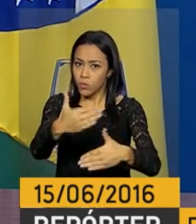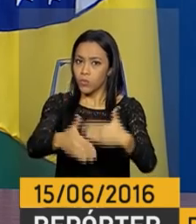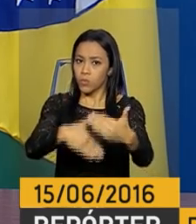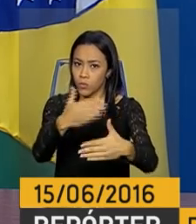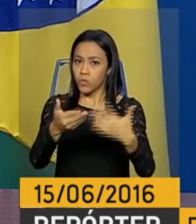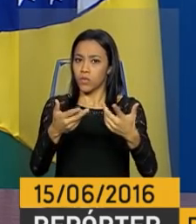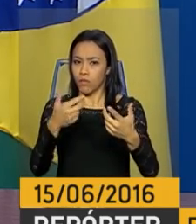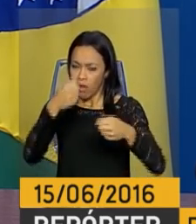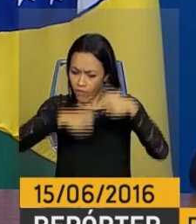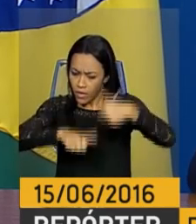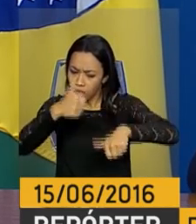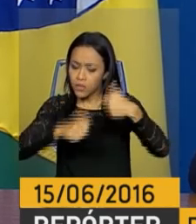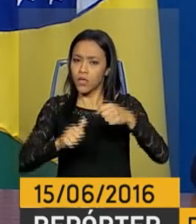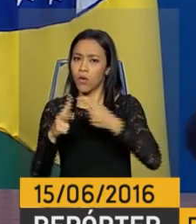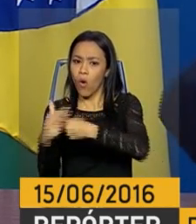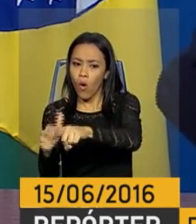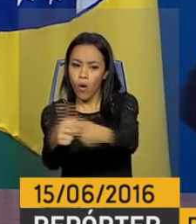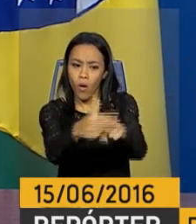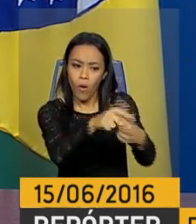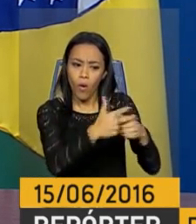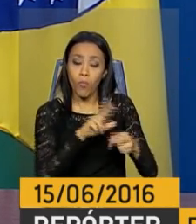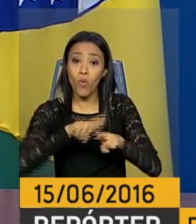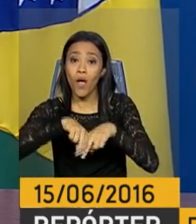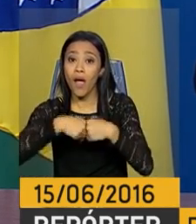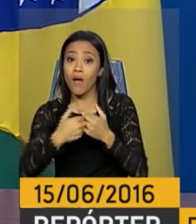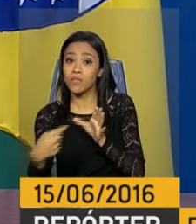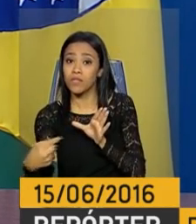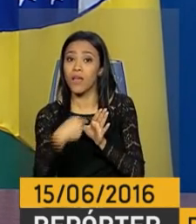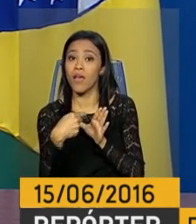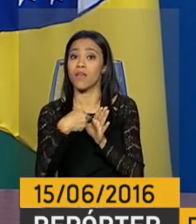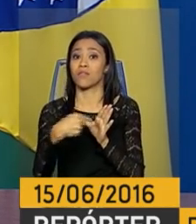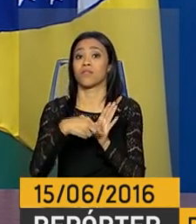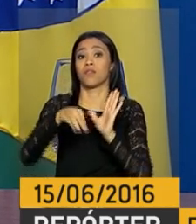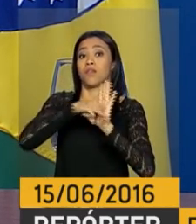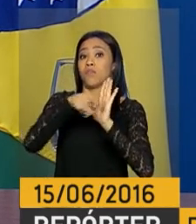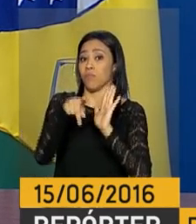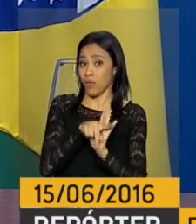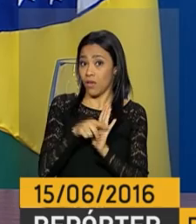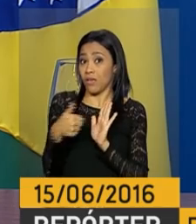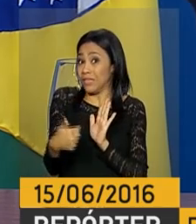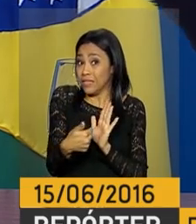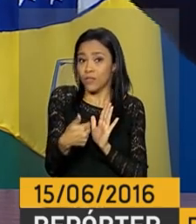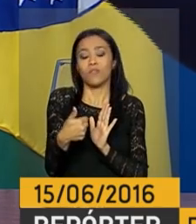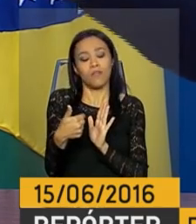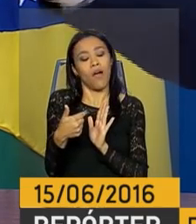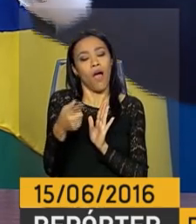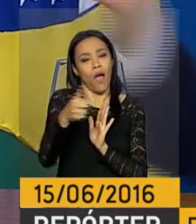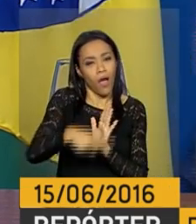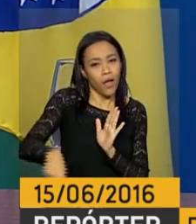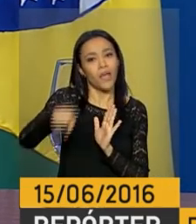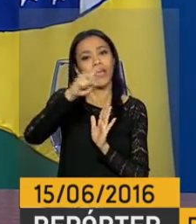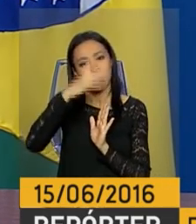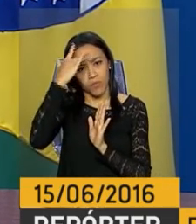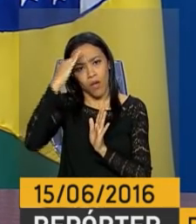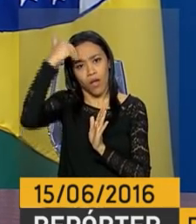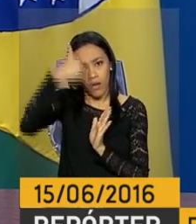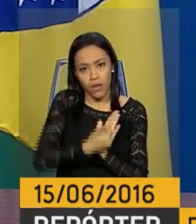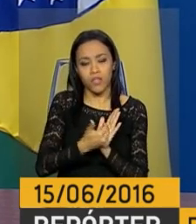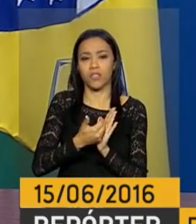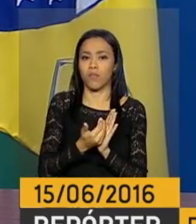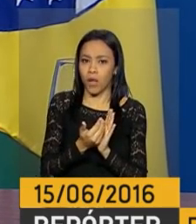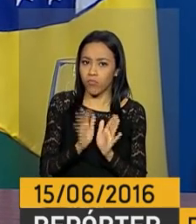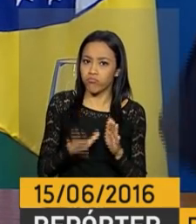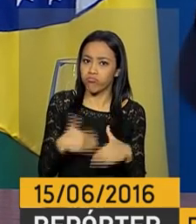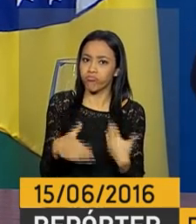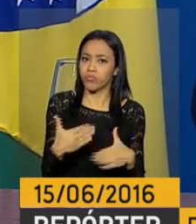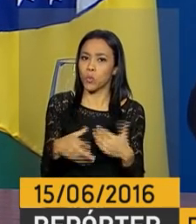como resultado desta medida, maior será a credibilidade do processo como um todo. O